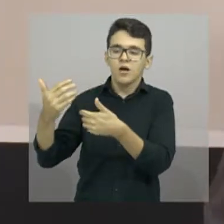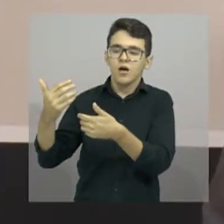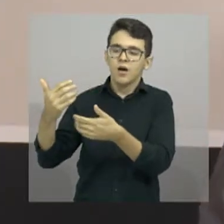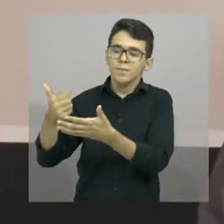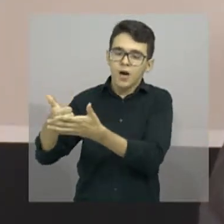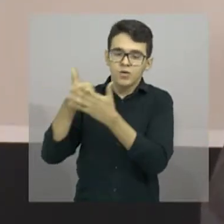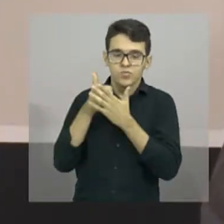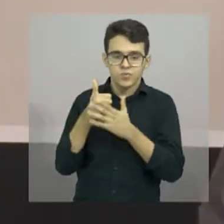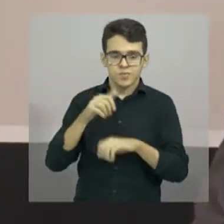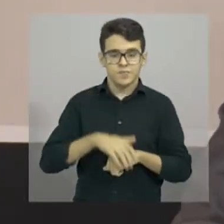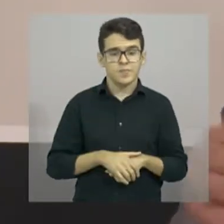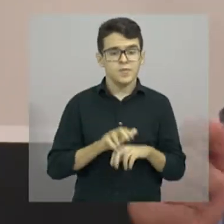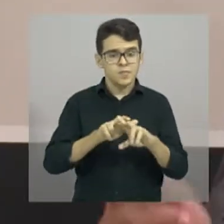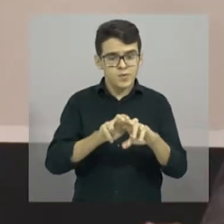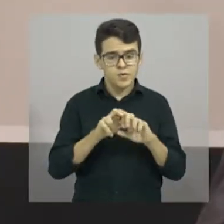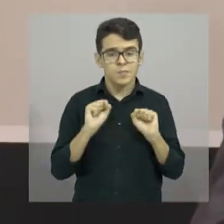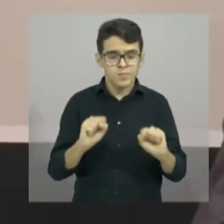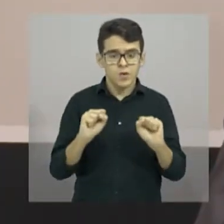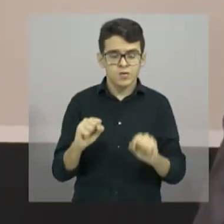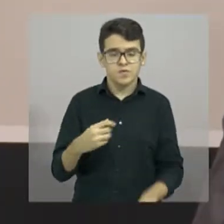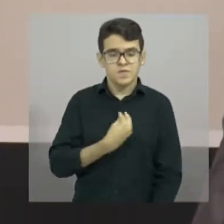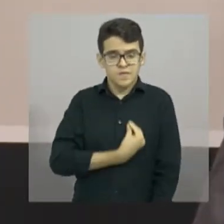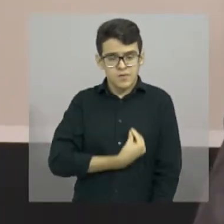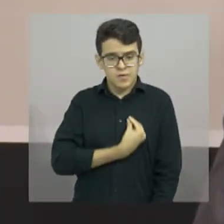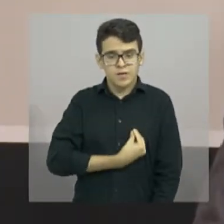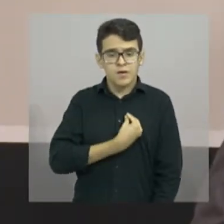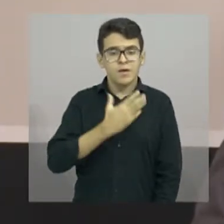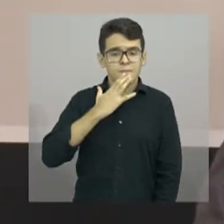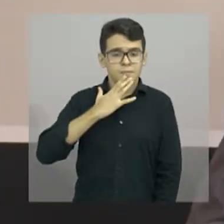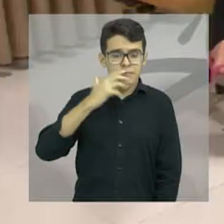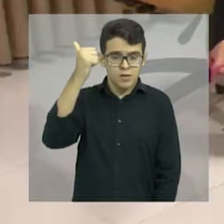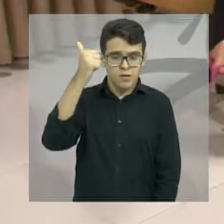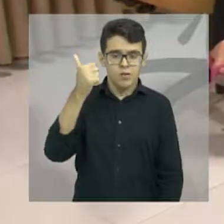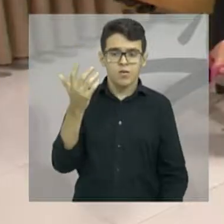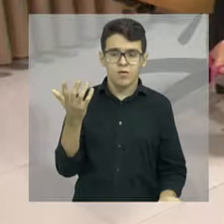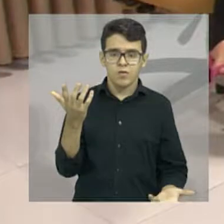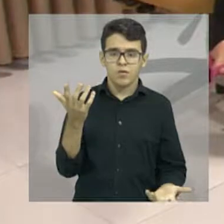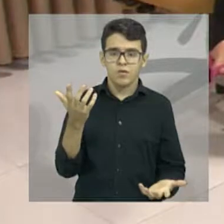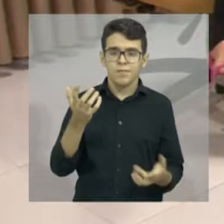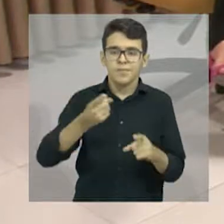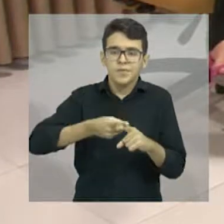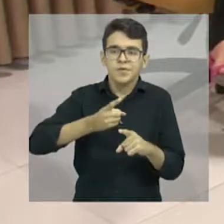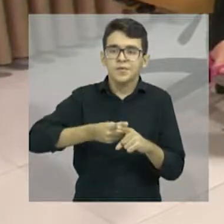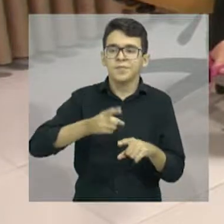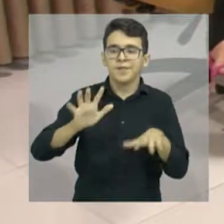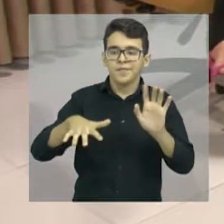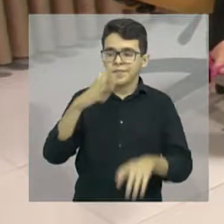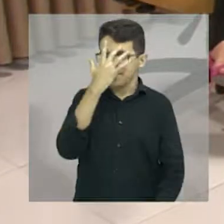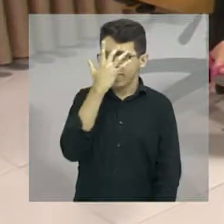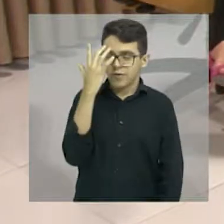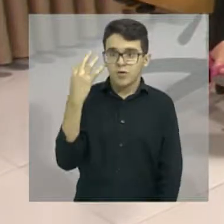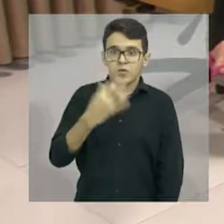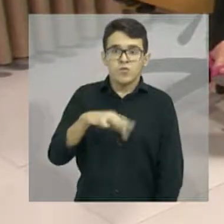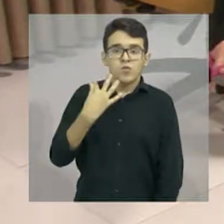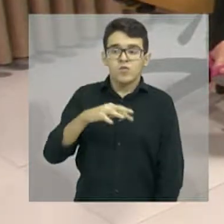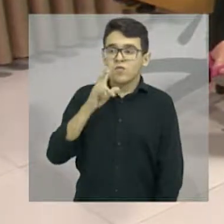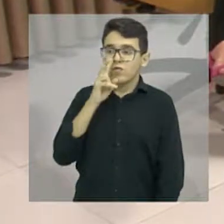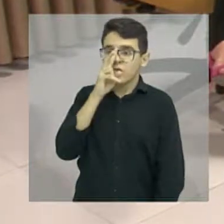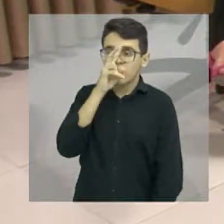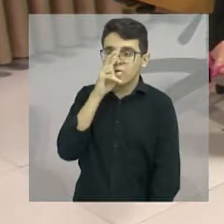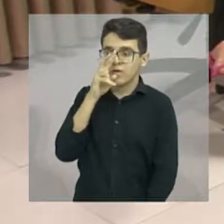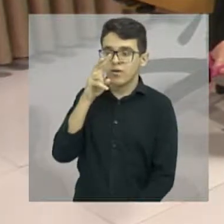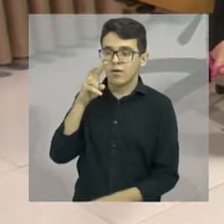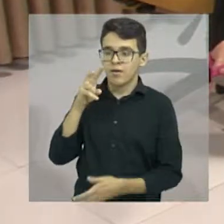toda a diferença na vida e na qualidade de vida de alguém, né? Alguém que não se levanta de manhã porque não consegue pela dor, ou alguém